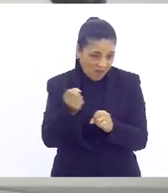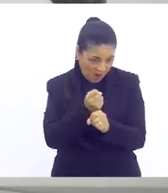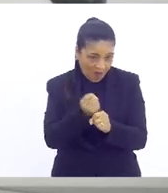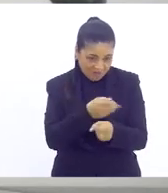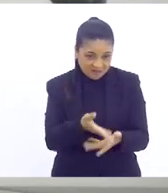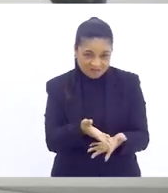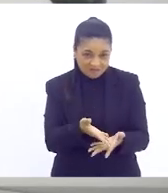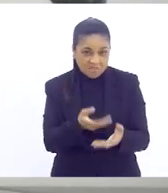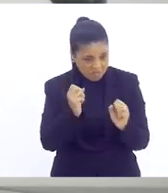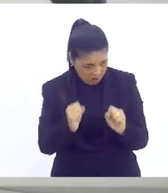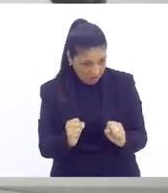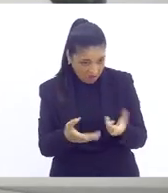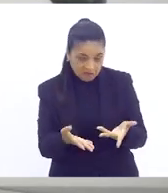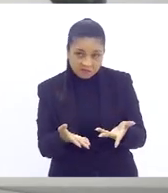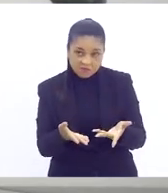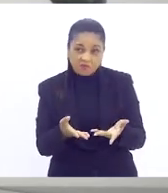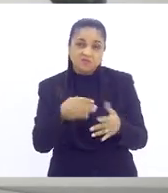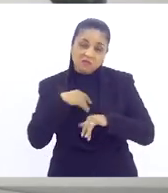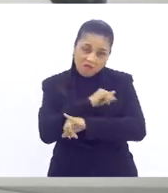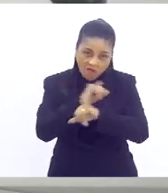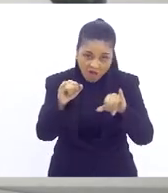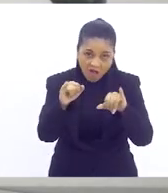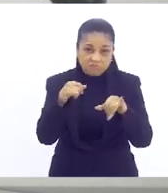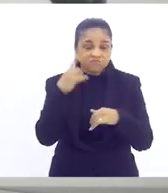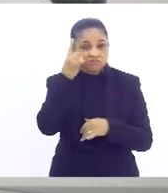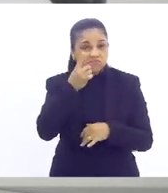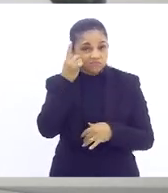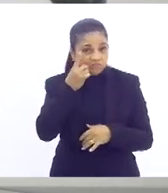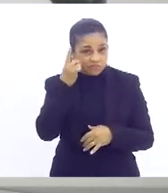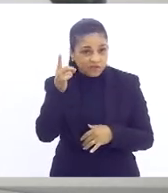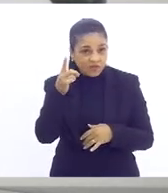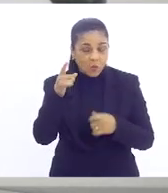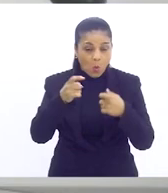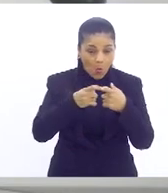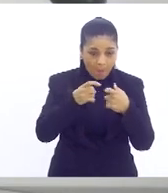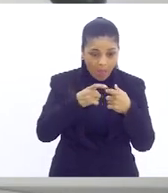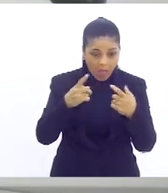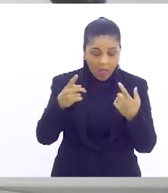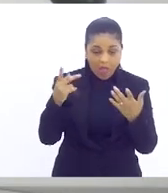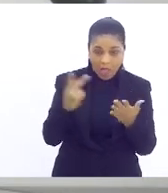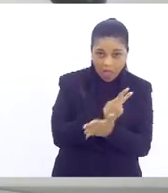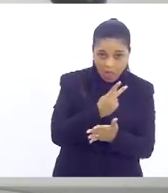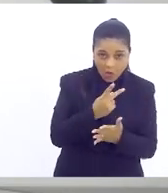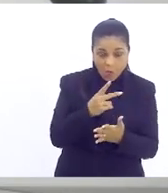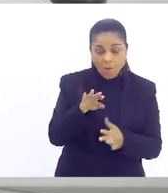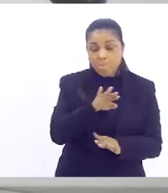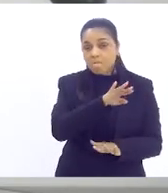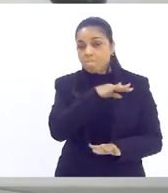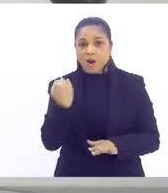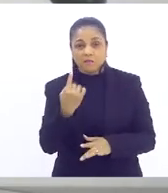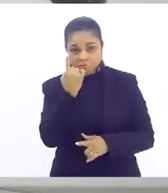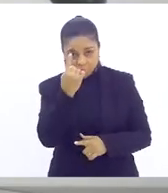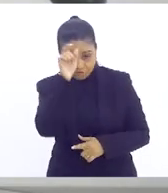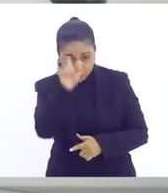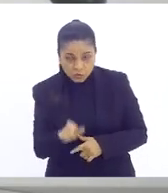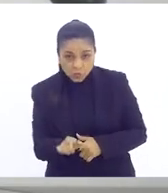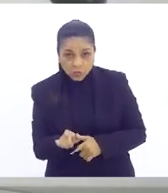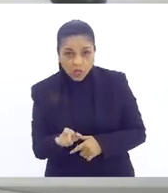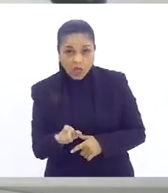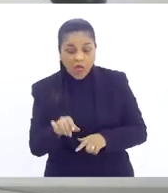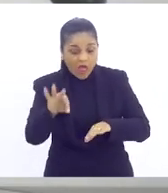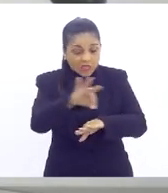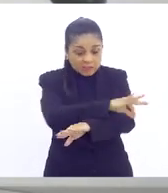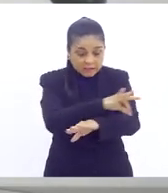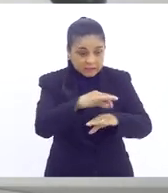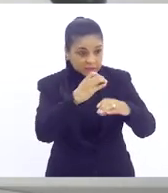a gente entendia tu lá muito para os deputados o médicos comete um erro só mata uma pessoa a engenharia